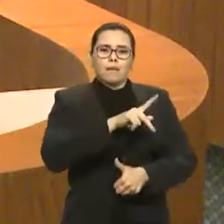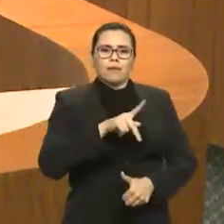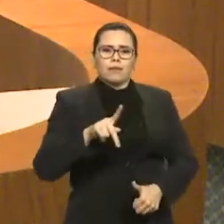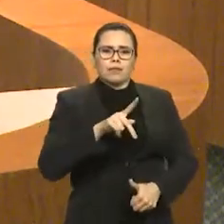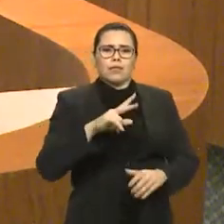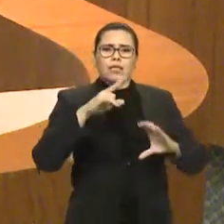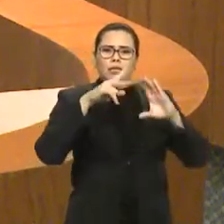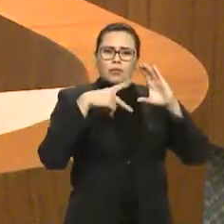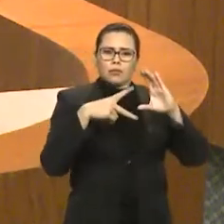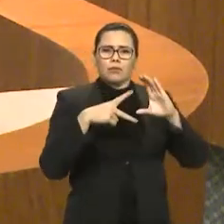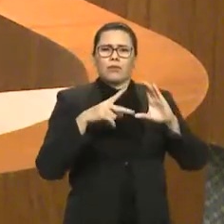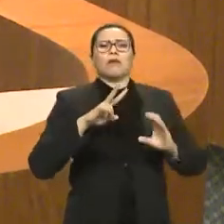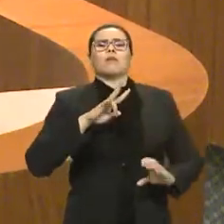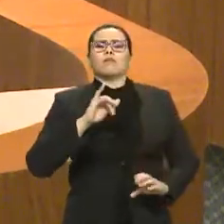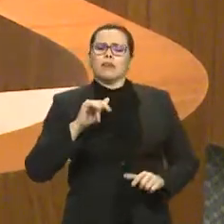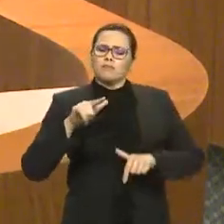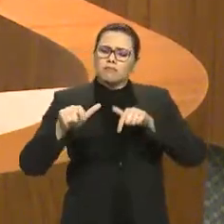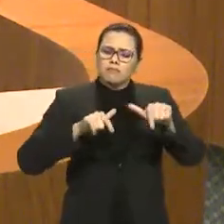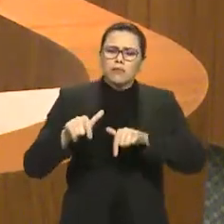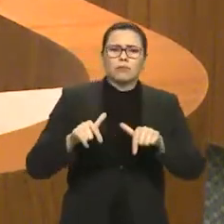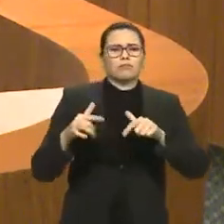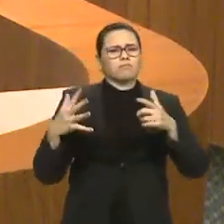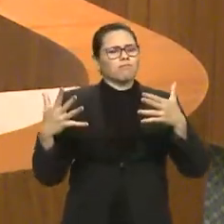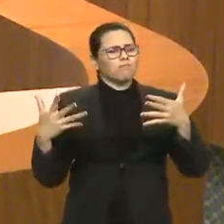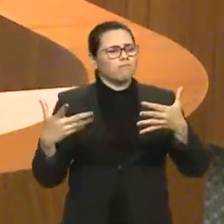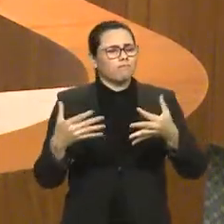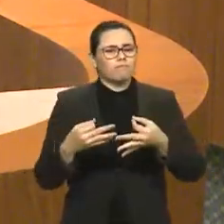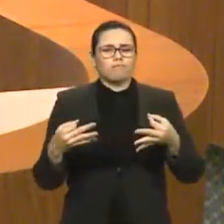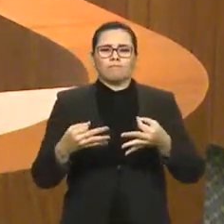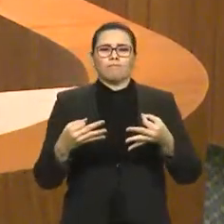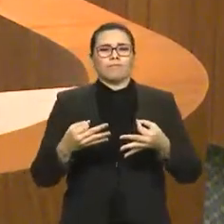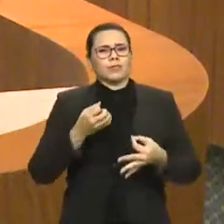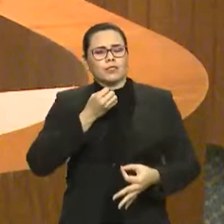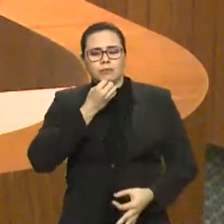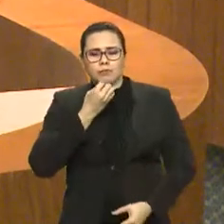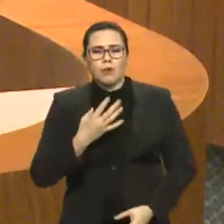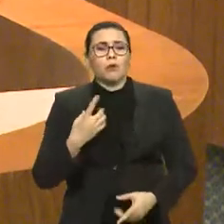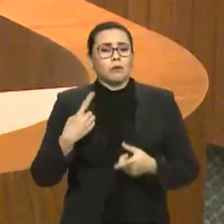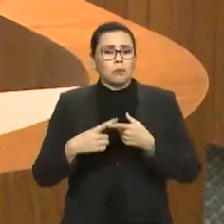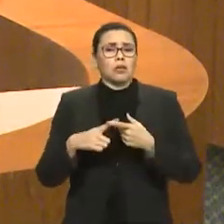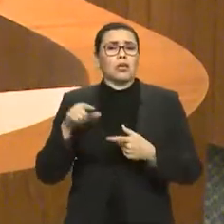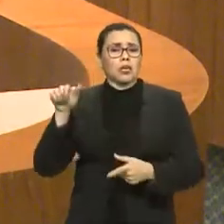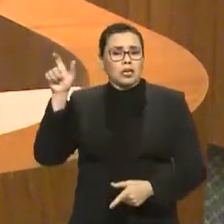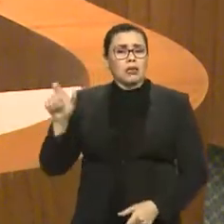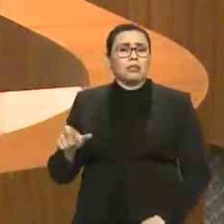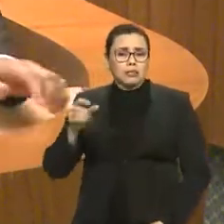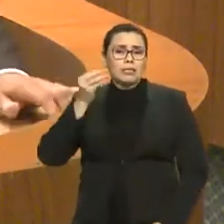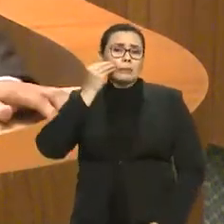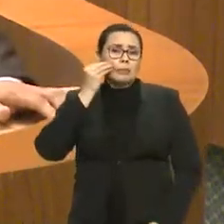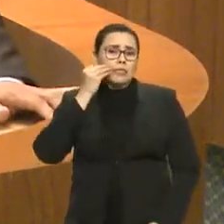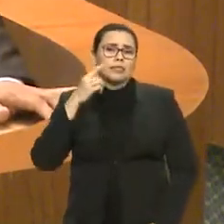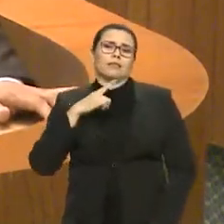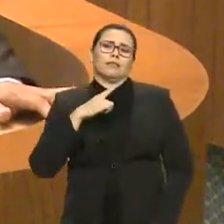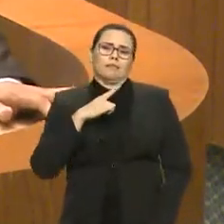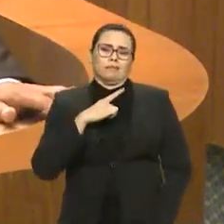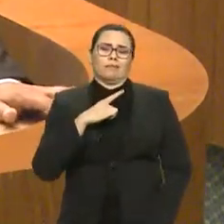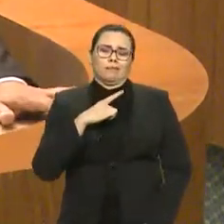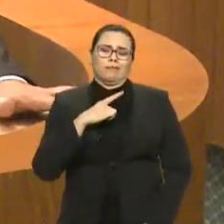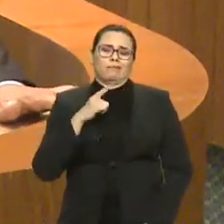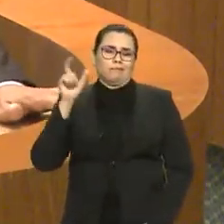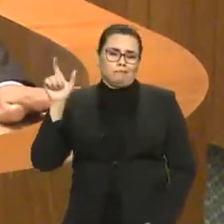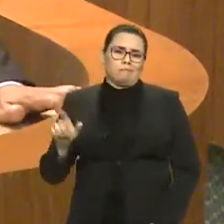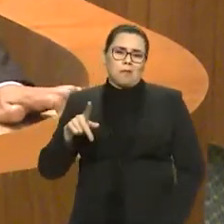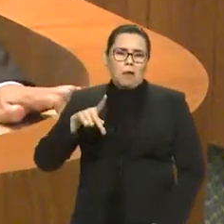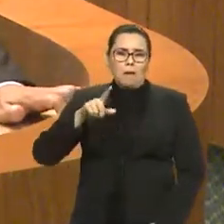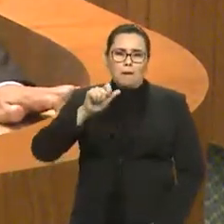creio que o trabalho que será desenvolvido por conta da experiência adquirida pelo vereador Paulo Vitor